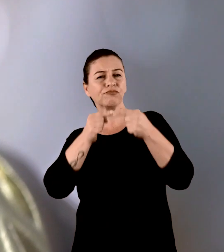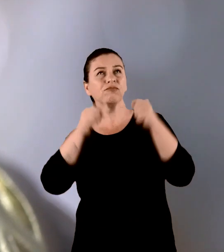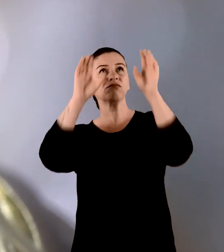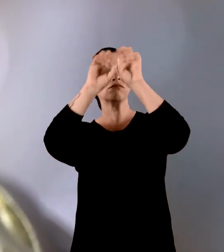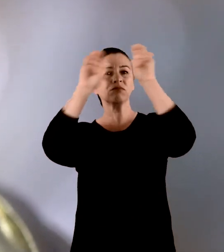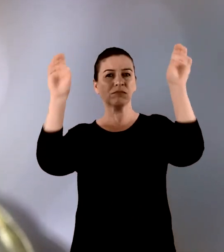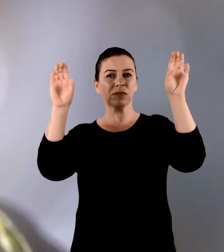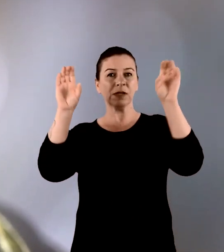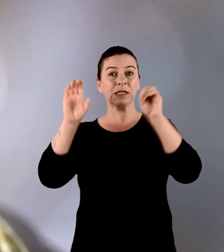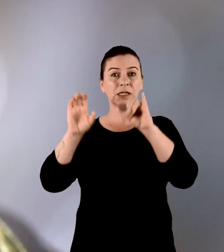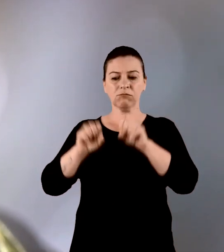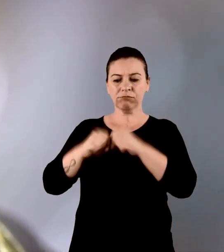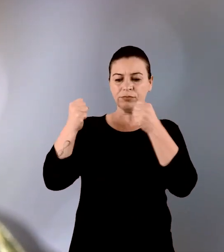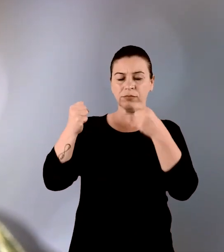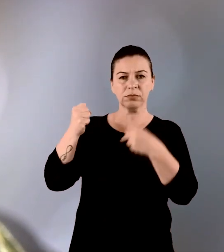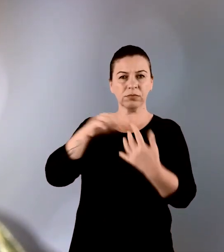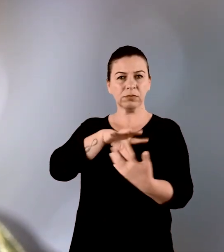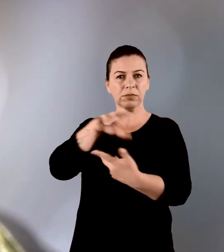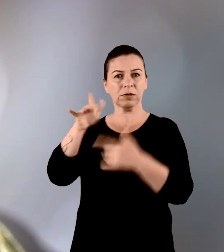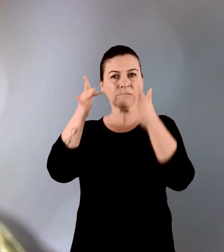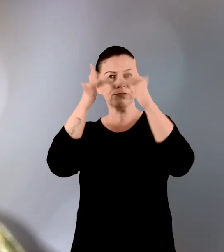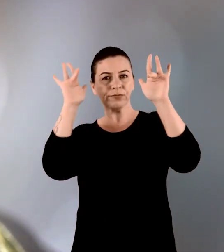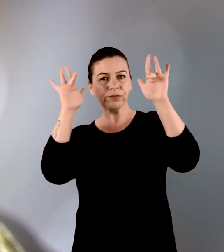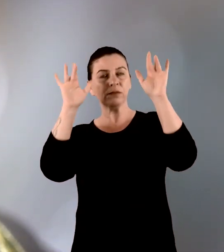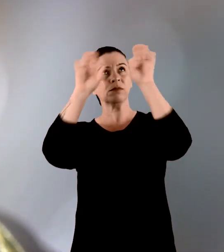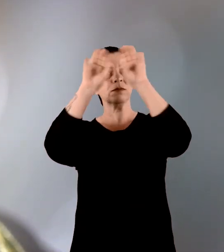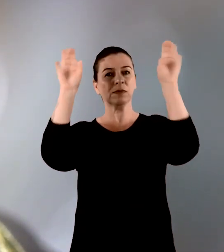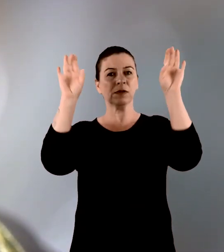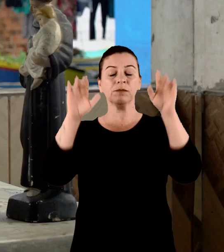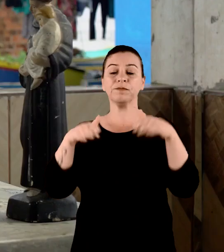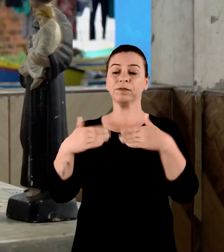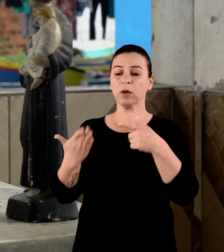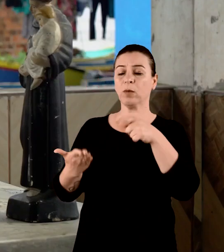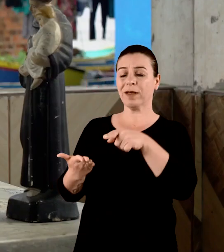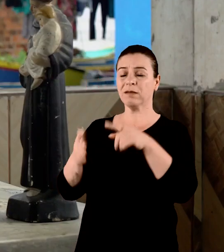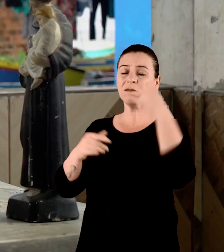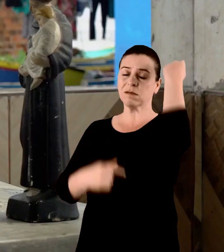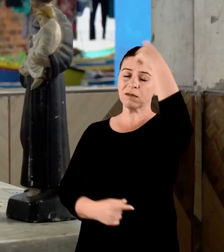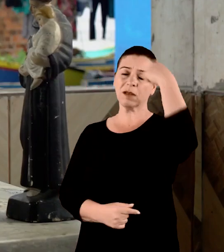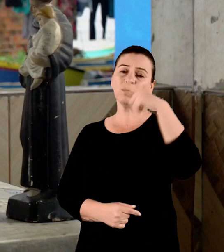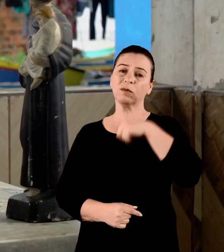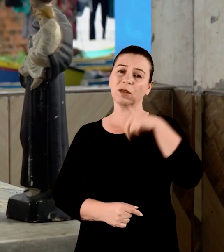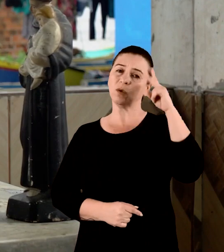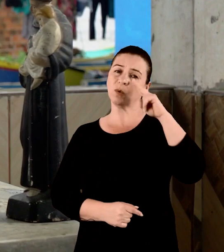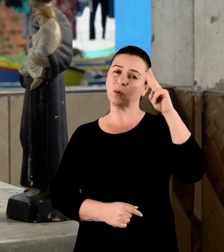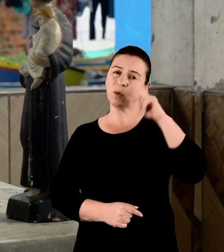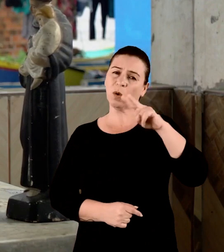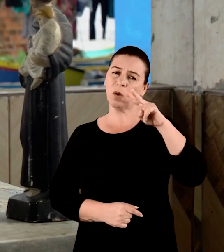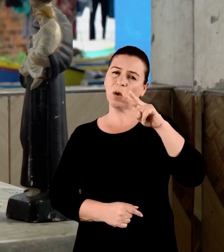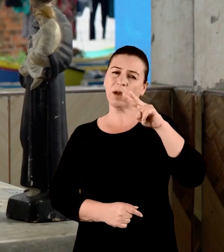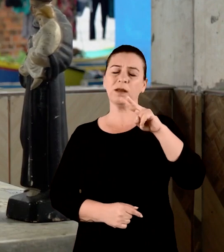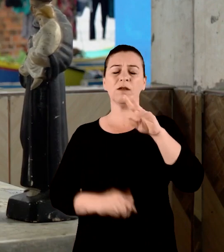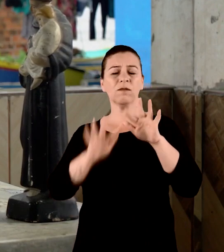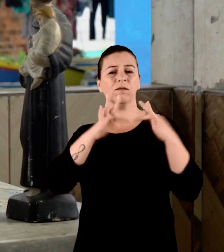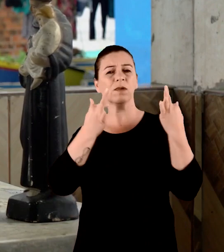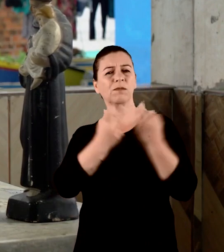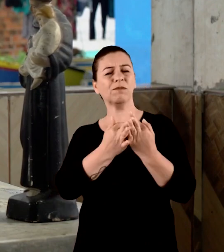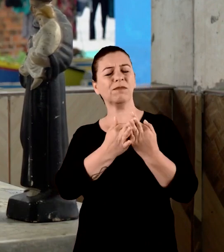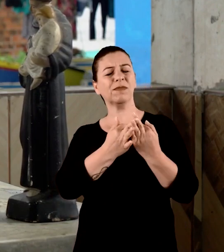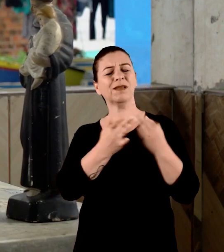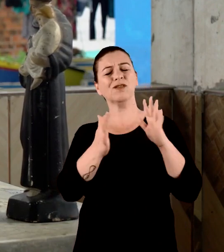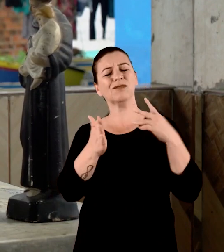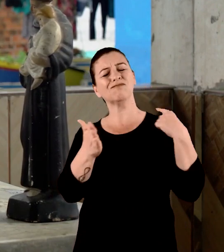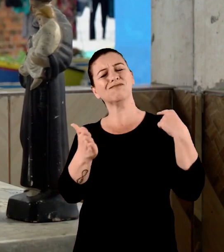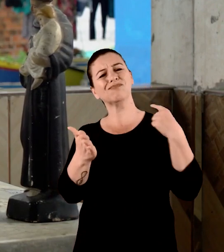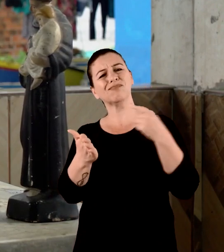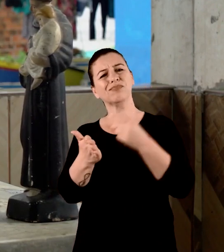ligado no céu, o que desligares na terra será desligado no céu. Aí ele me disse que aquele santo tinha uma história de família muito longa e